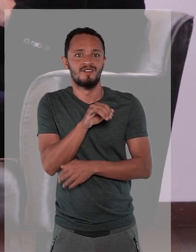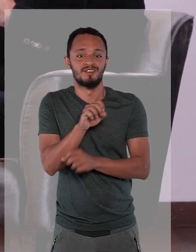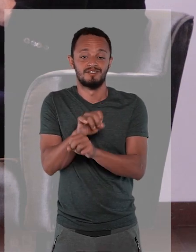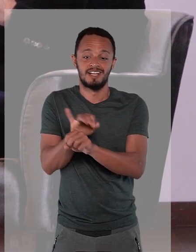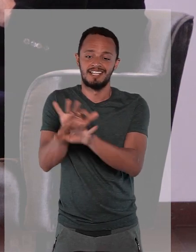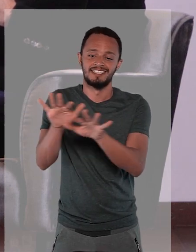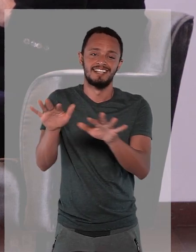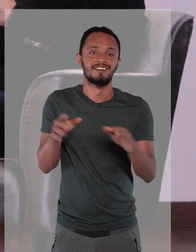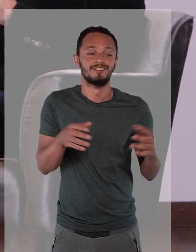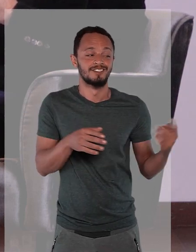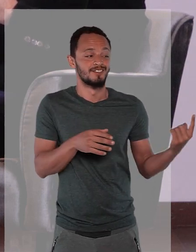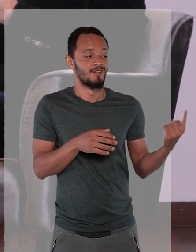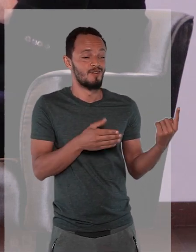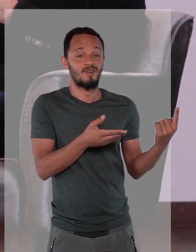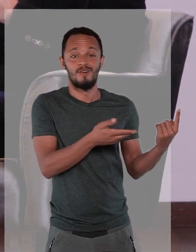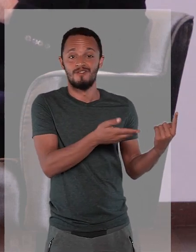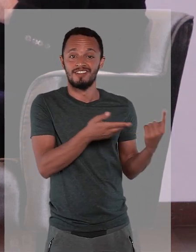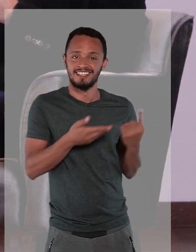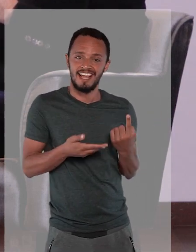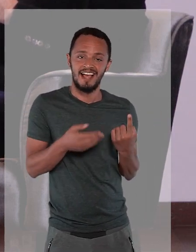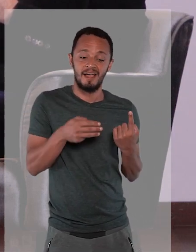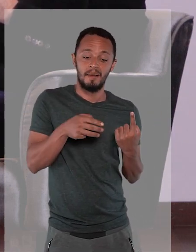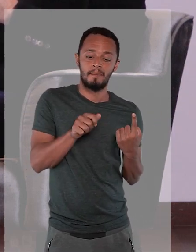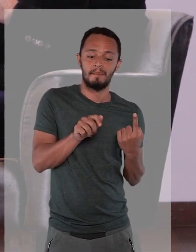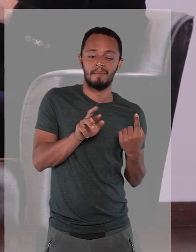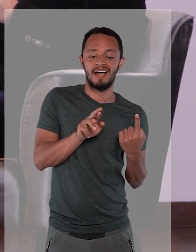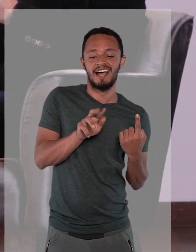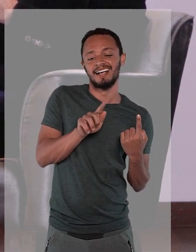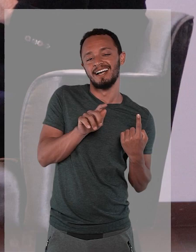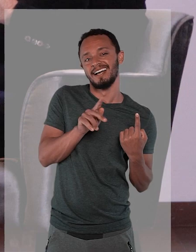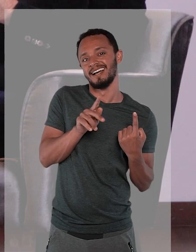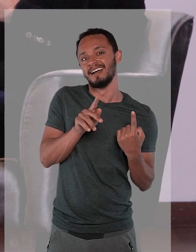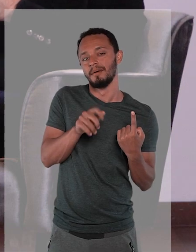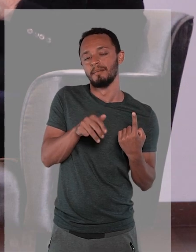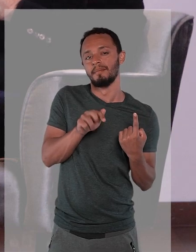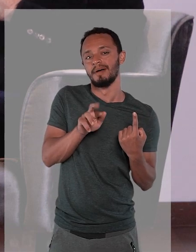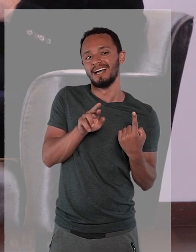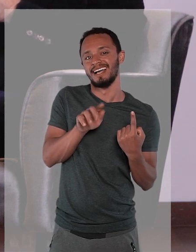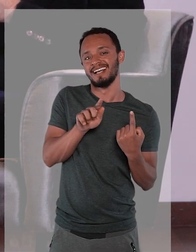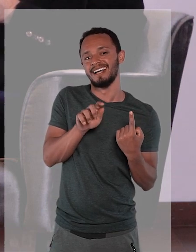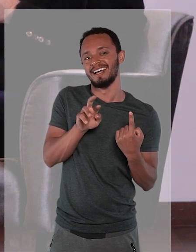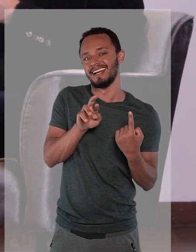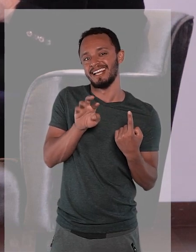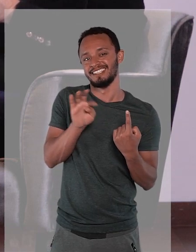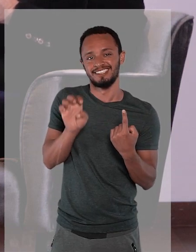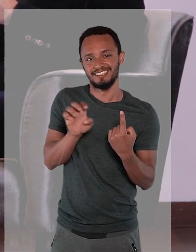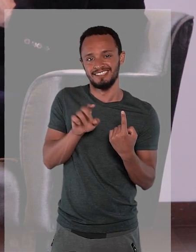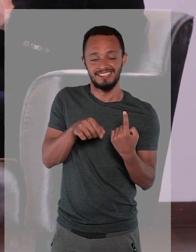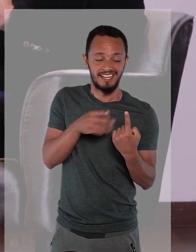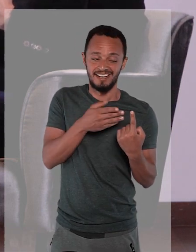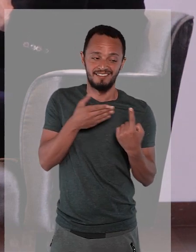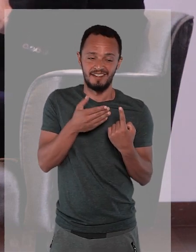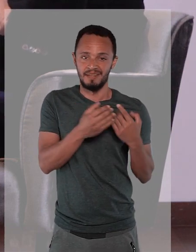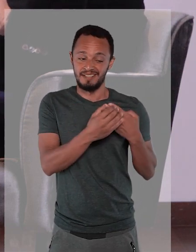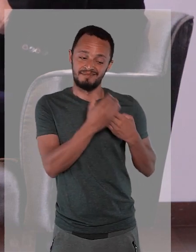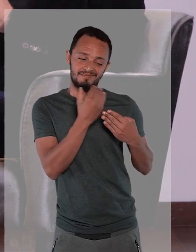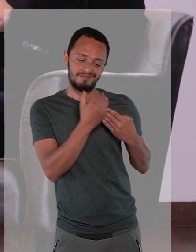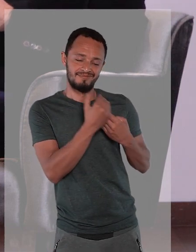vou chamar a Margarete para... eu que vou sabatiná-lo. Vai me sabatinar. Né? Tá bom?